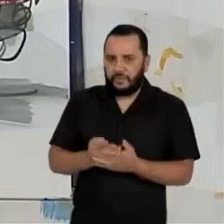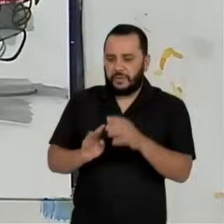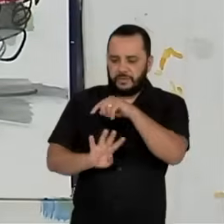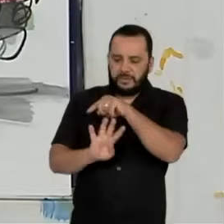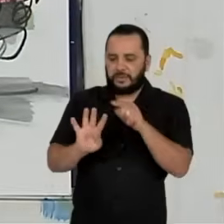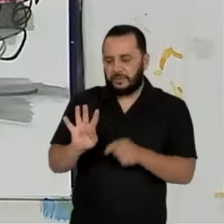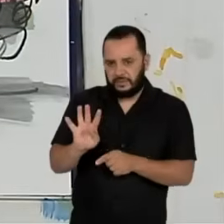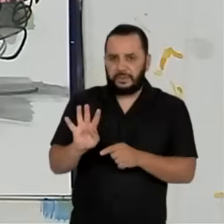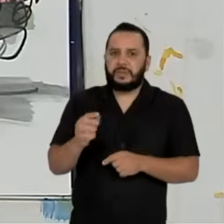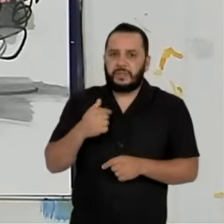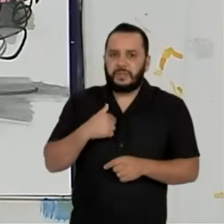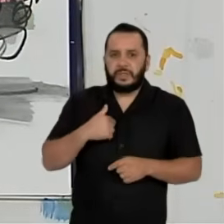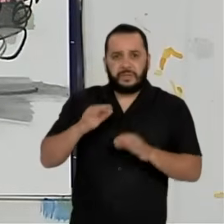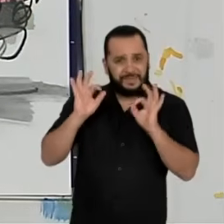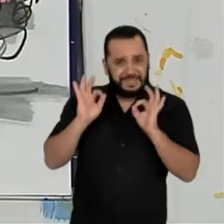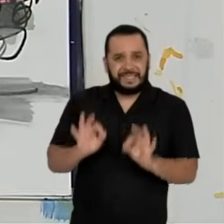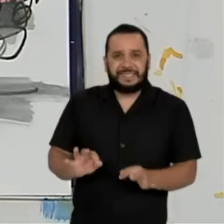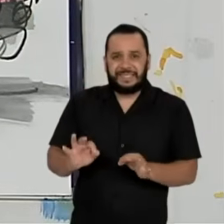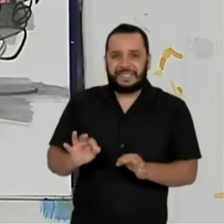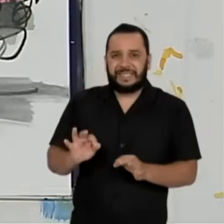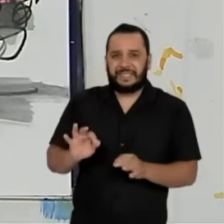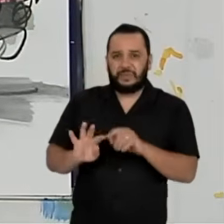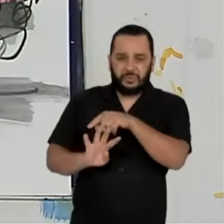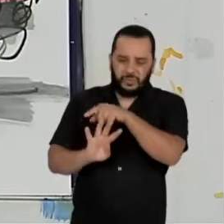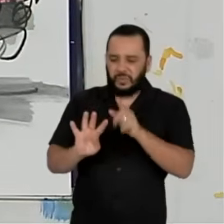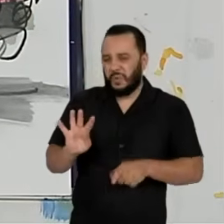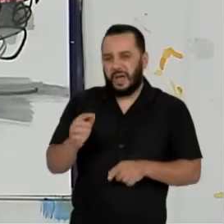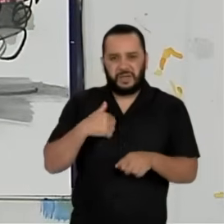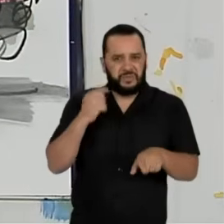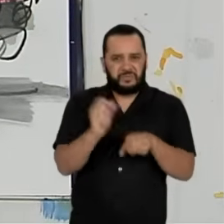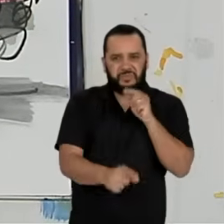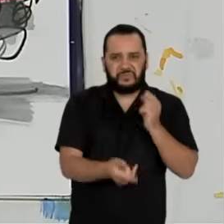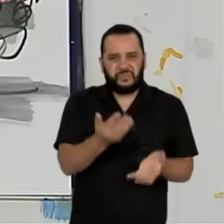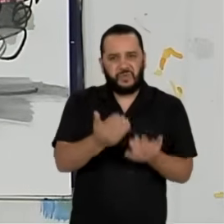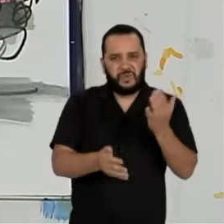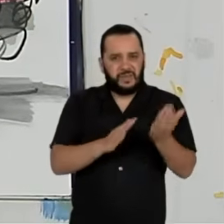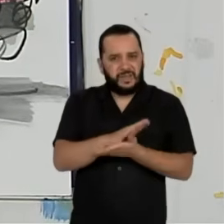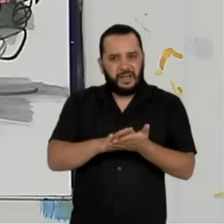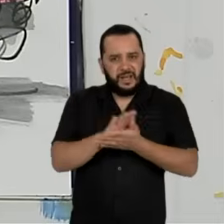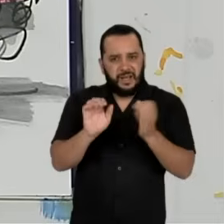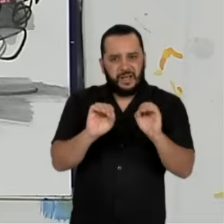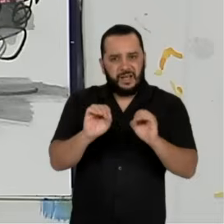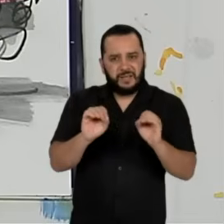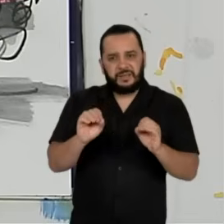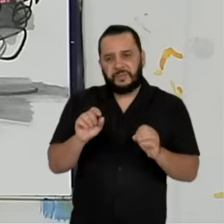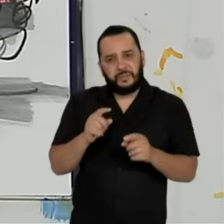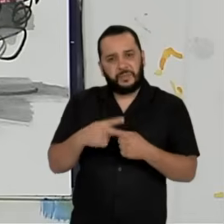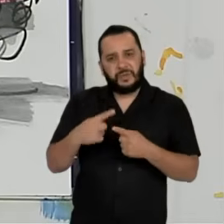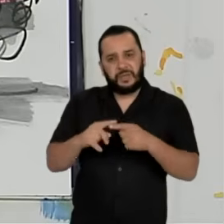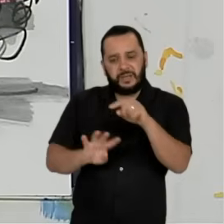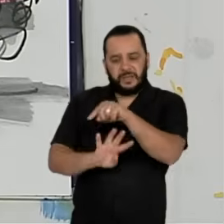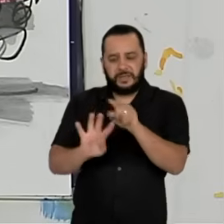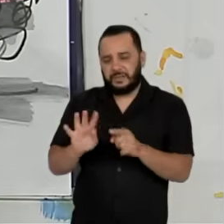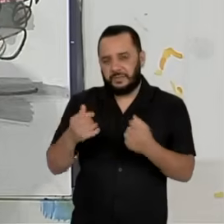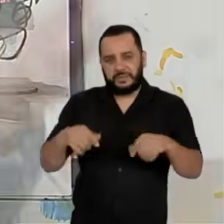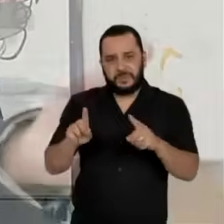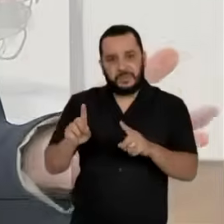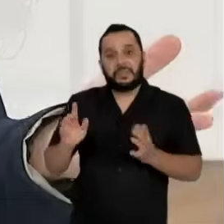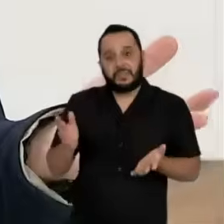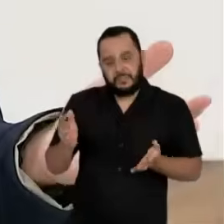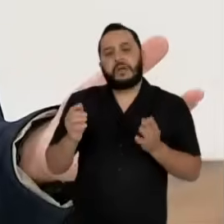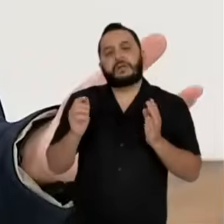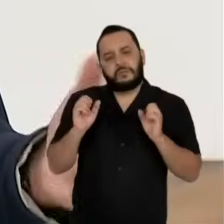fizeram aquilo, né? Mesmo que eles não precisam, mas que sejam feitas as investigações todas. Não posso responder por eles,